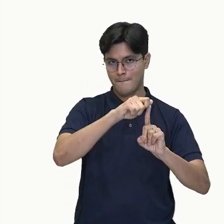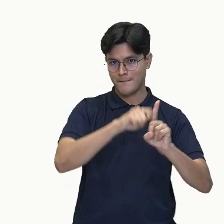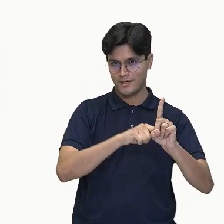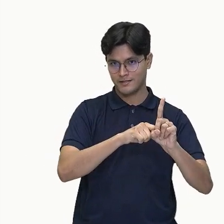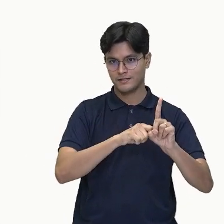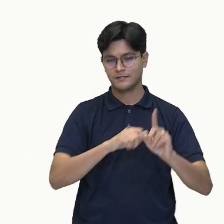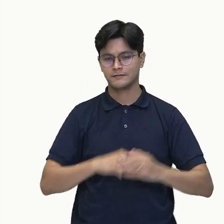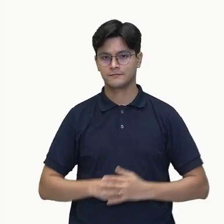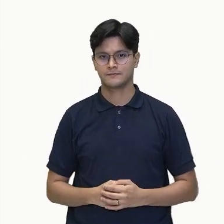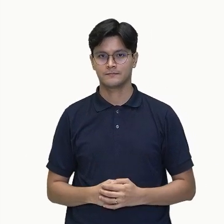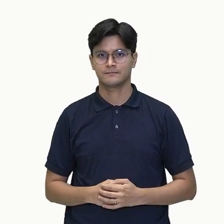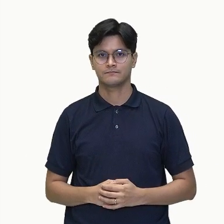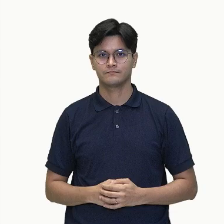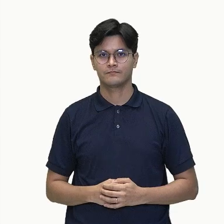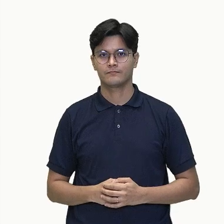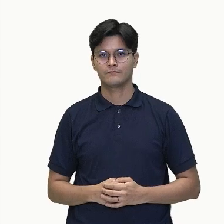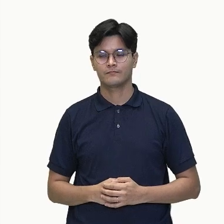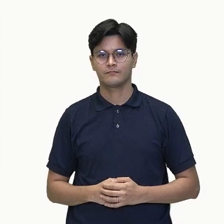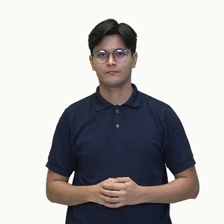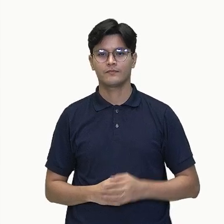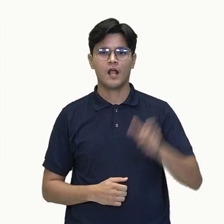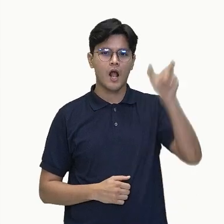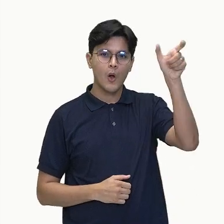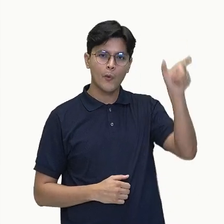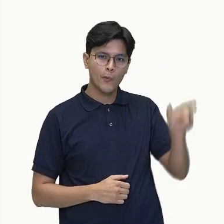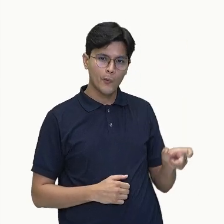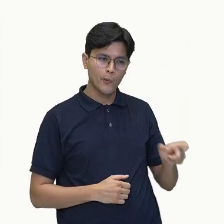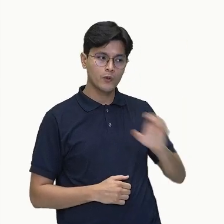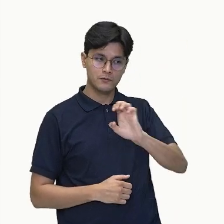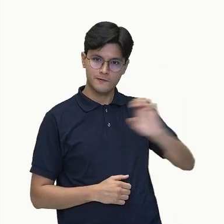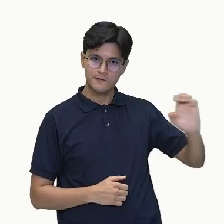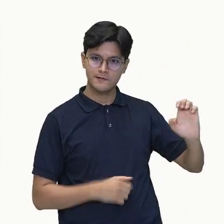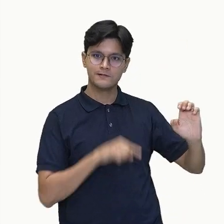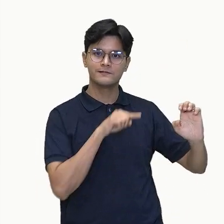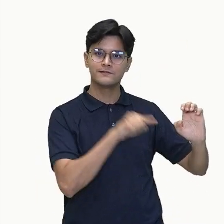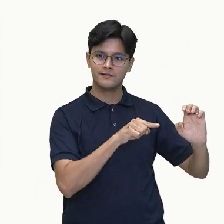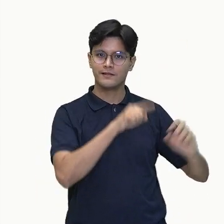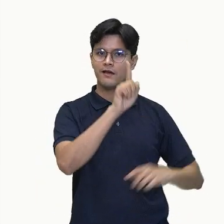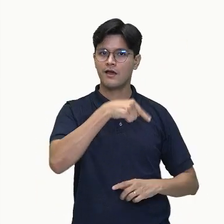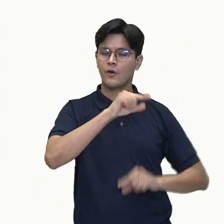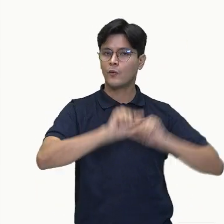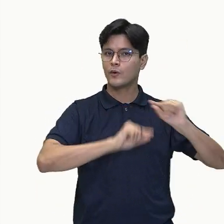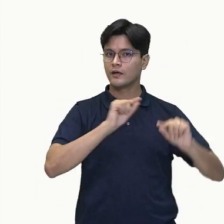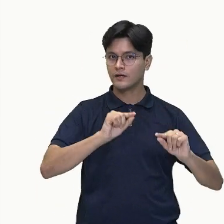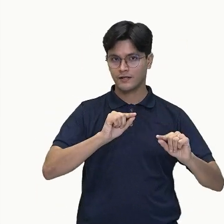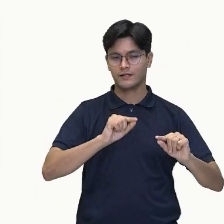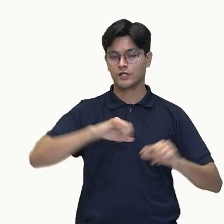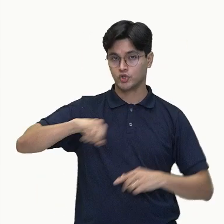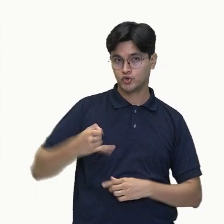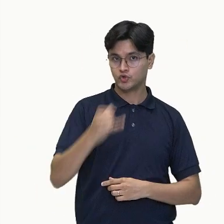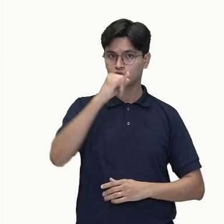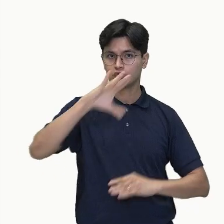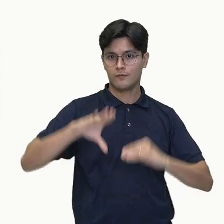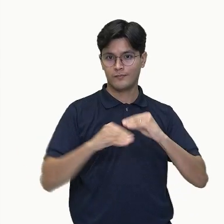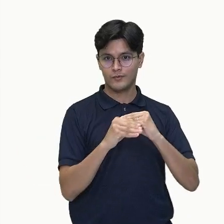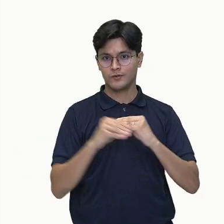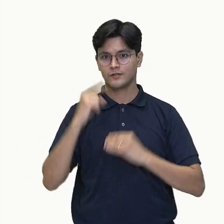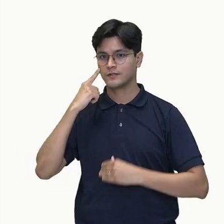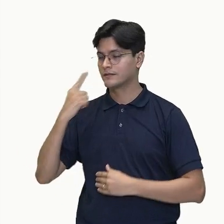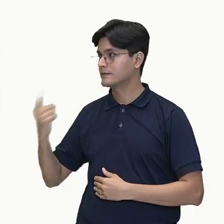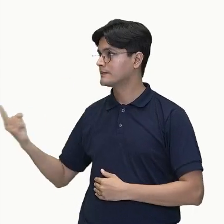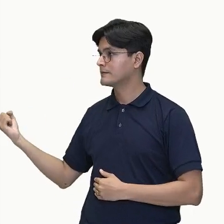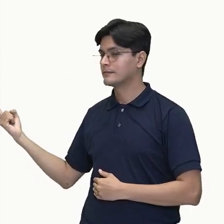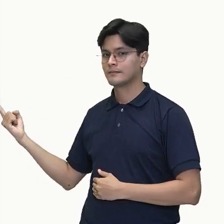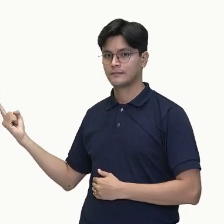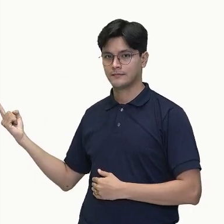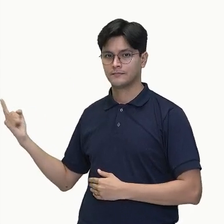da esquerda que você acompanha aqui é em relação a juros compostos. Então, reparem, no primeiro mês aqui a gente tem o